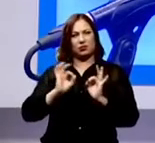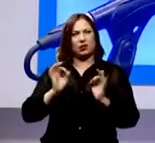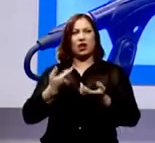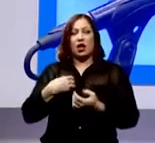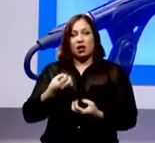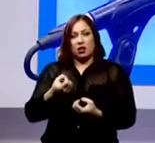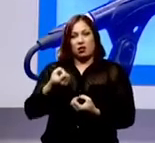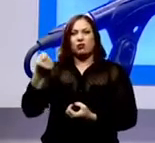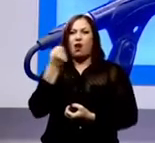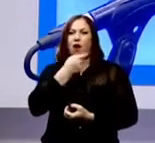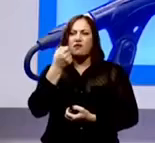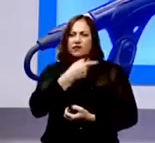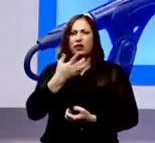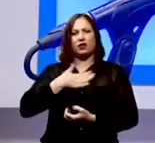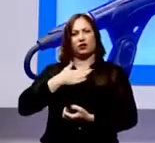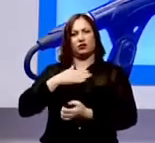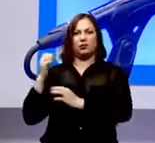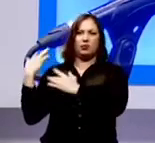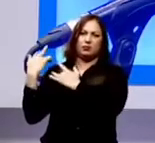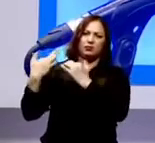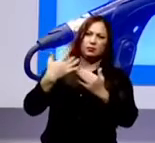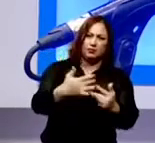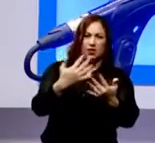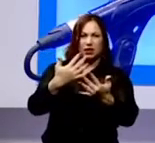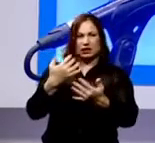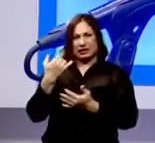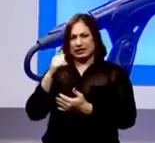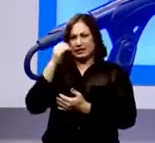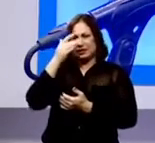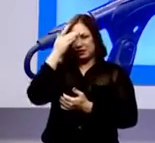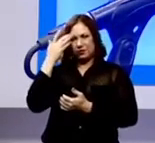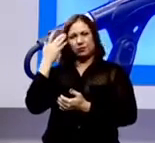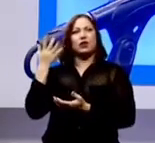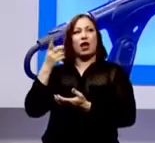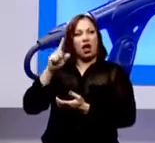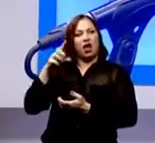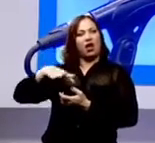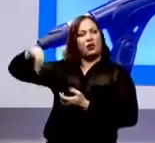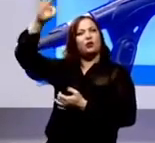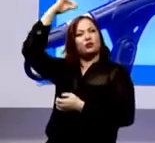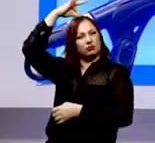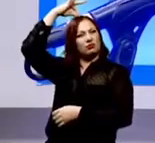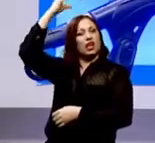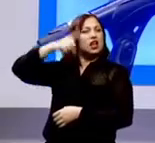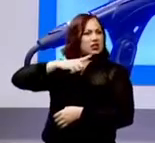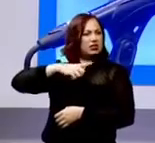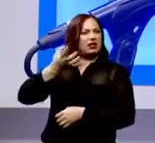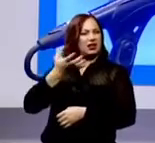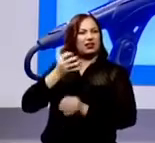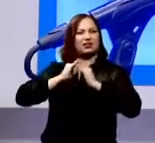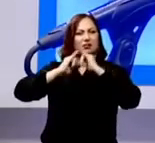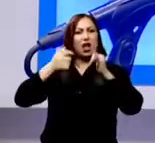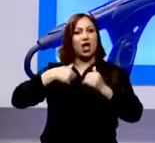ofende até mesmo a minha trajetória se alguém me dirigi não é o marqueteiro se alguém me dirigi ao Espírito Santo e eu faço questão de dizer todas as